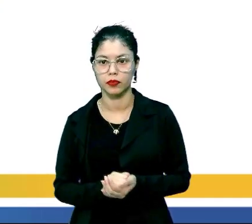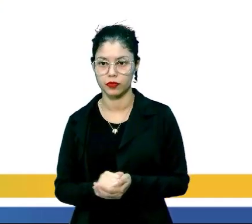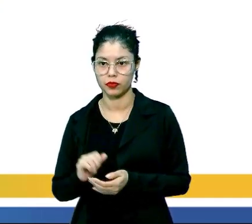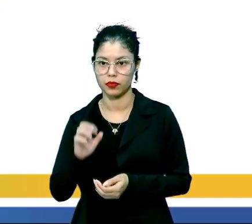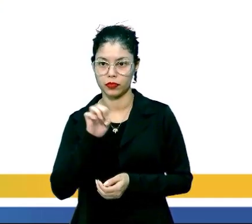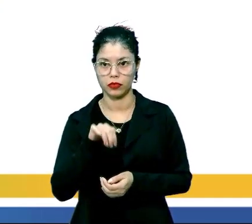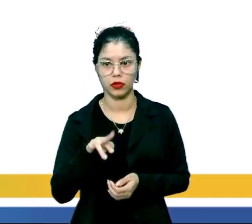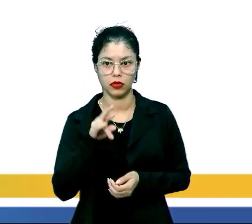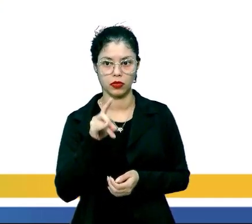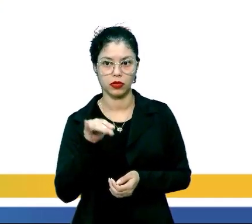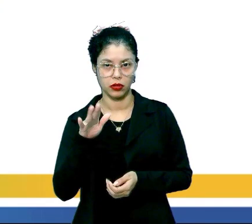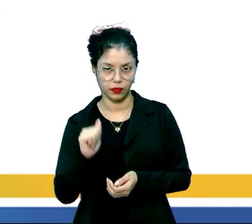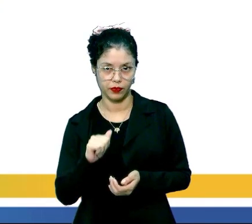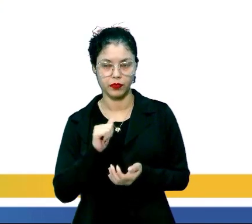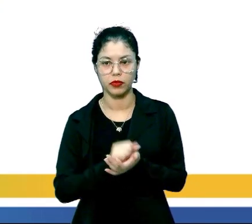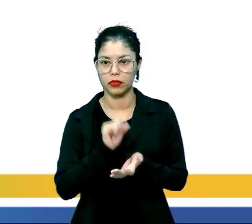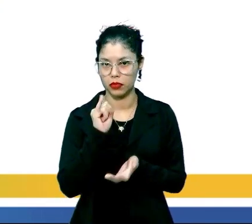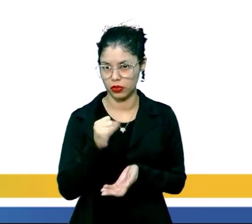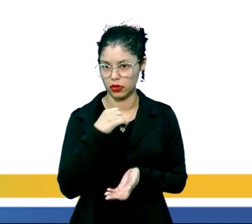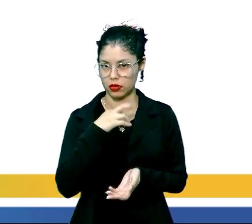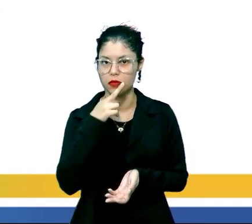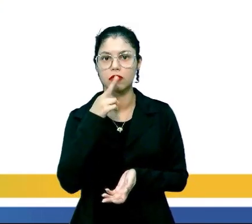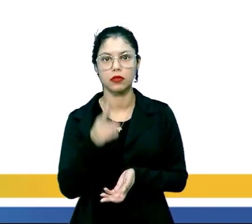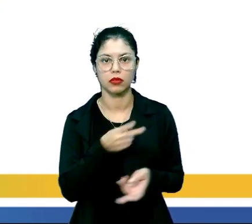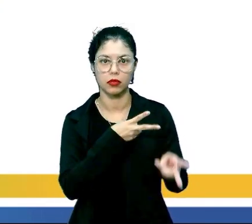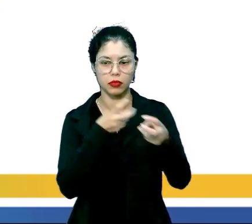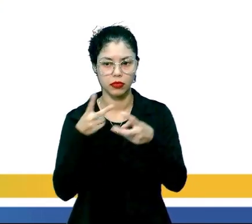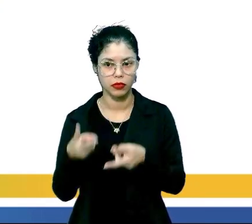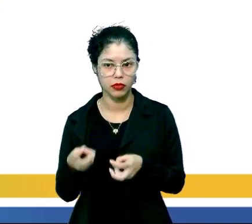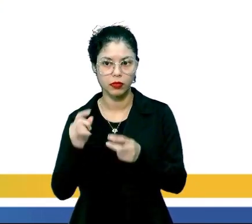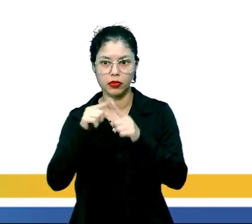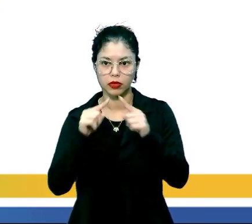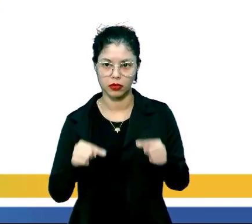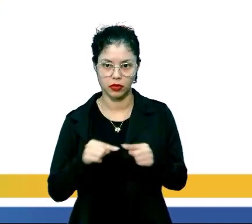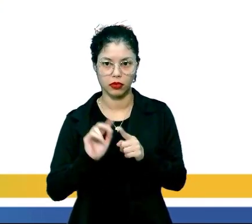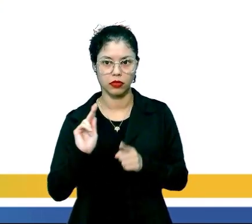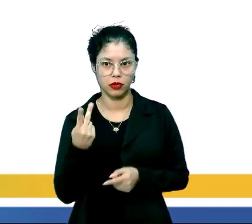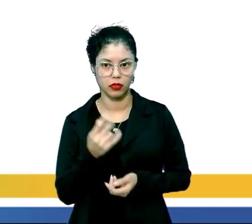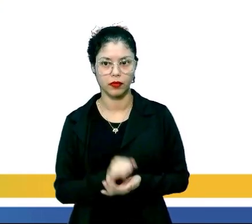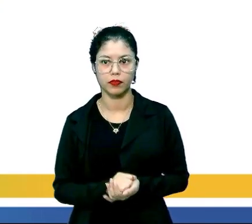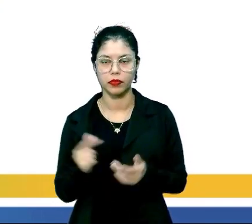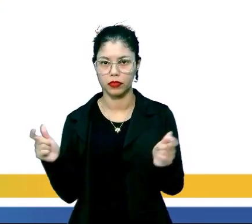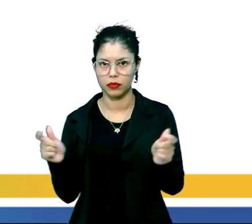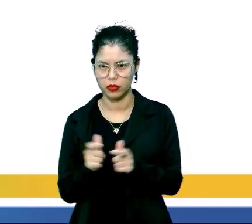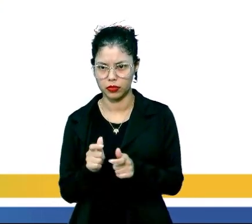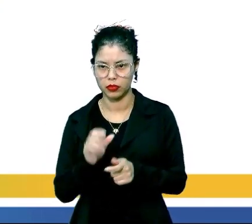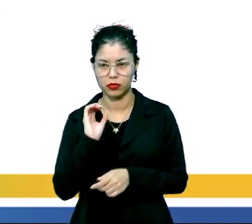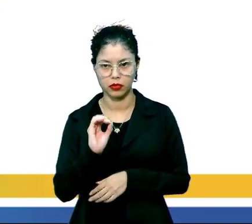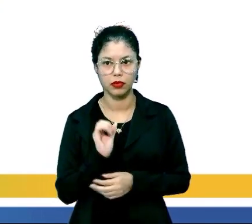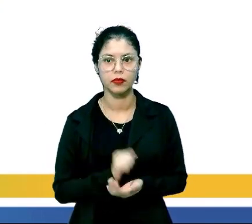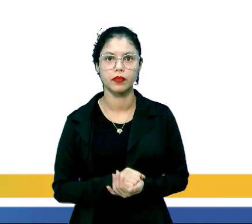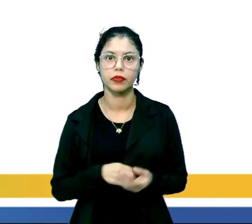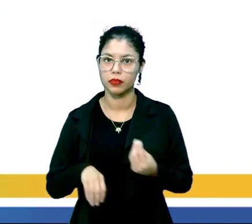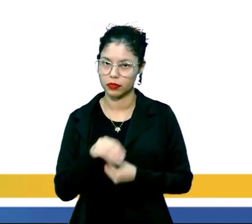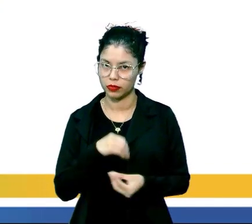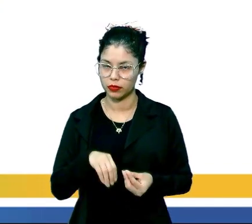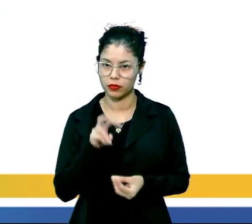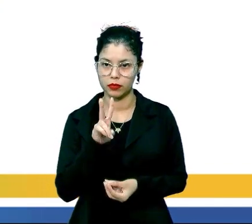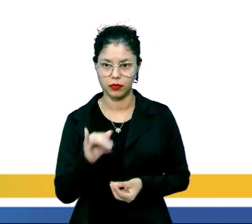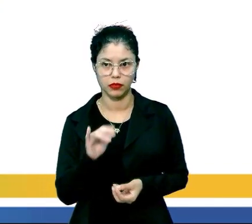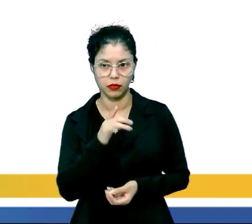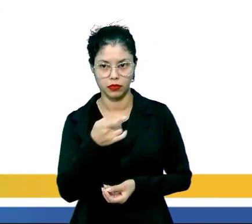tipo endotérmica. Se eu fiz as contas e percebi que esse ΔH foi menor que zero, logo a reação